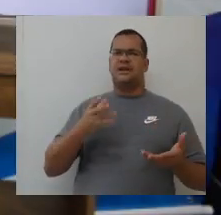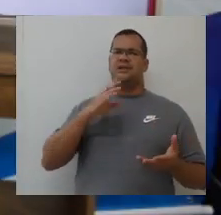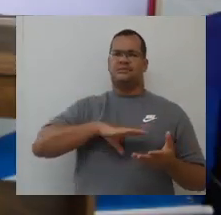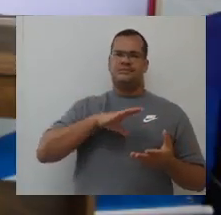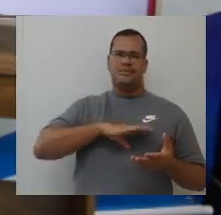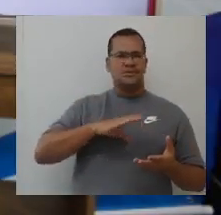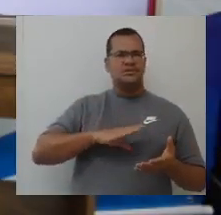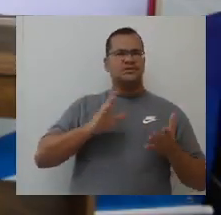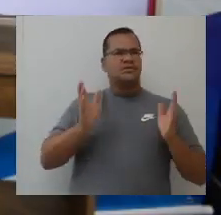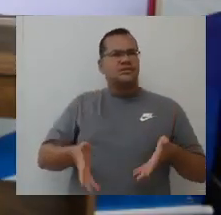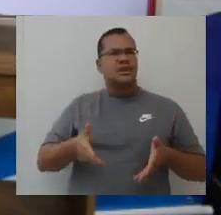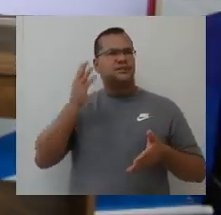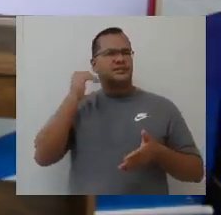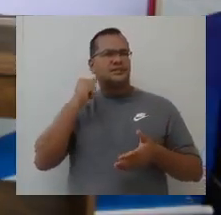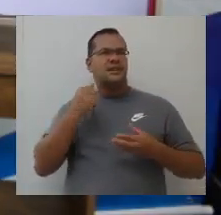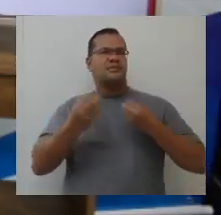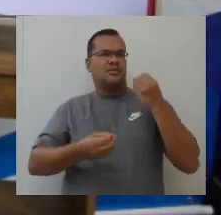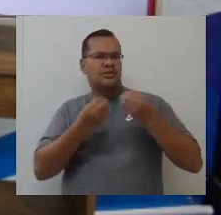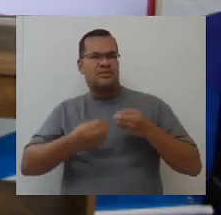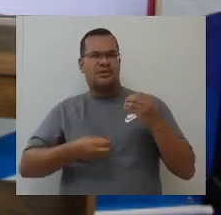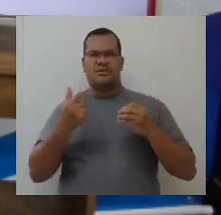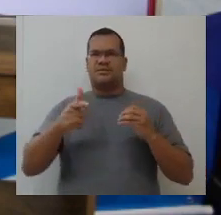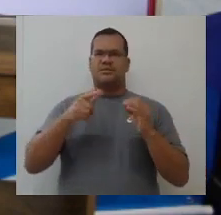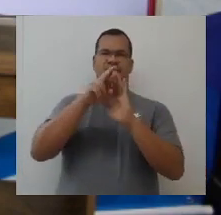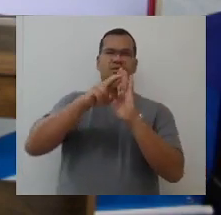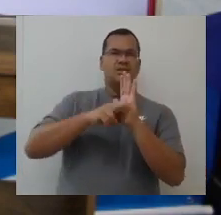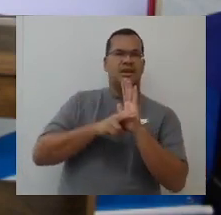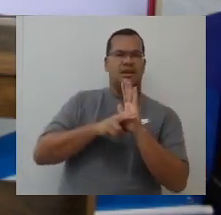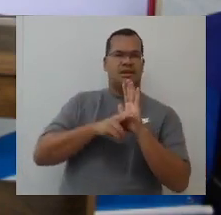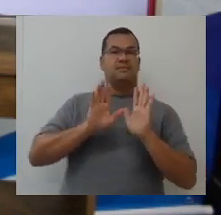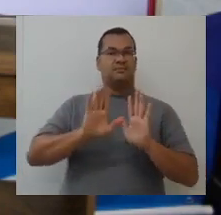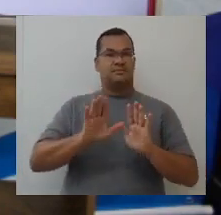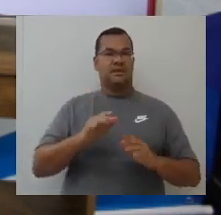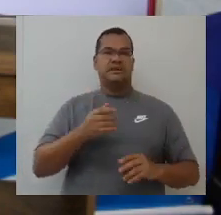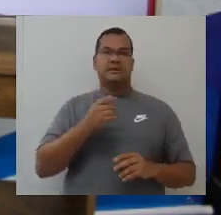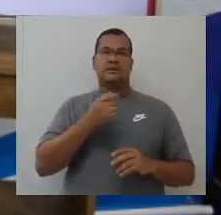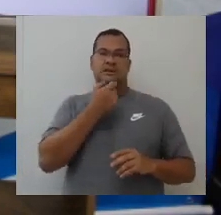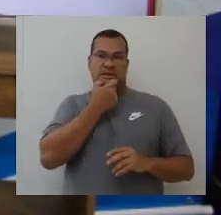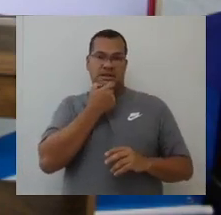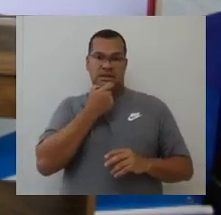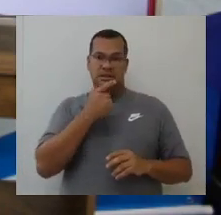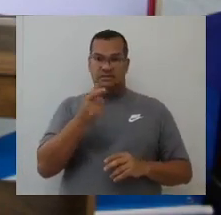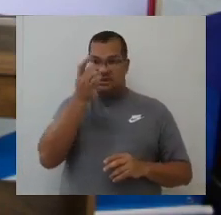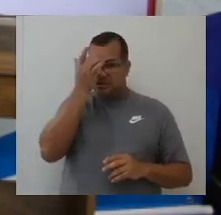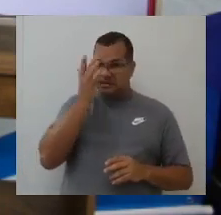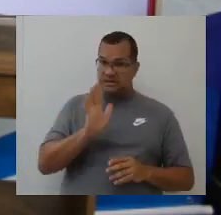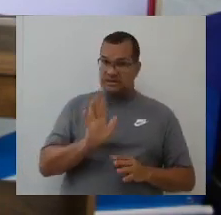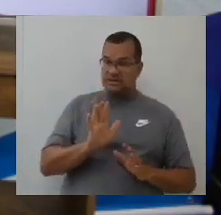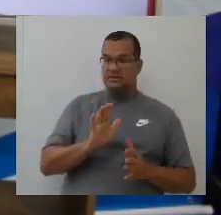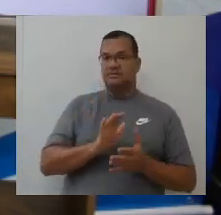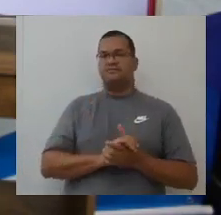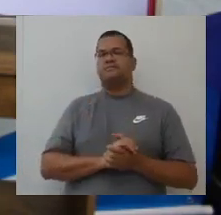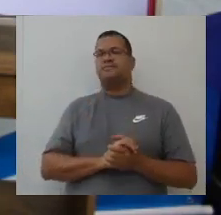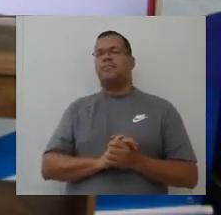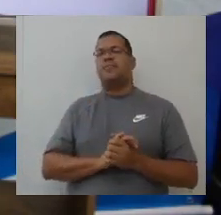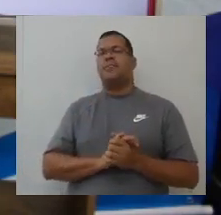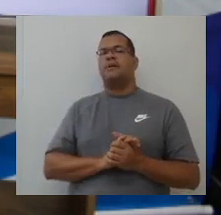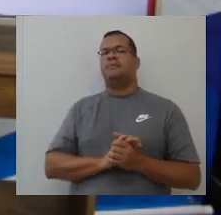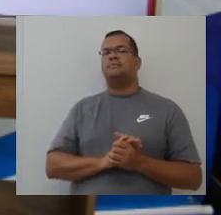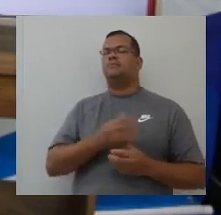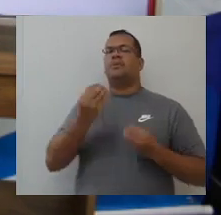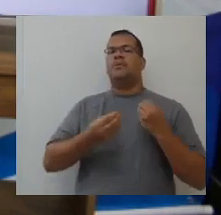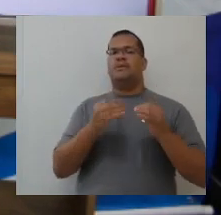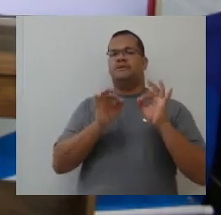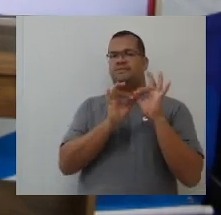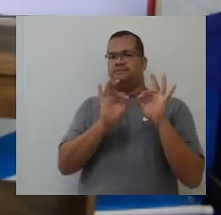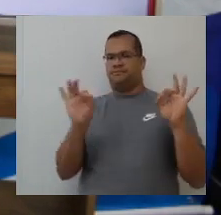automática formar em português, não preciso de regras para isso. Em inglês vai ser tão simples? Vamos descobrir. Vê só, formação. Para